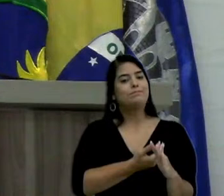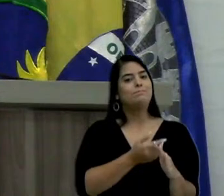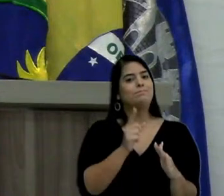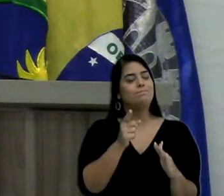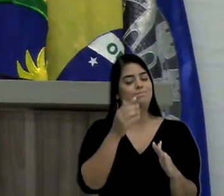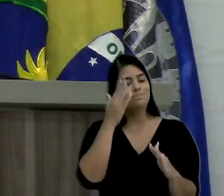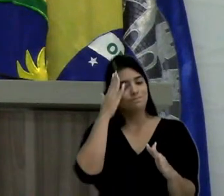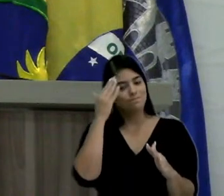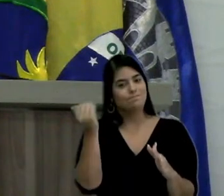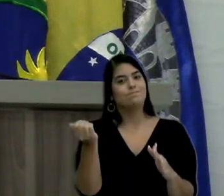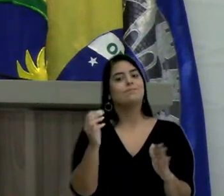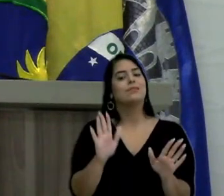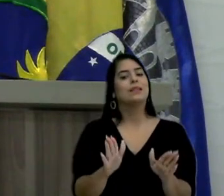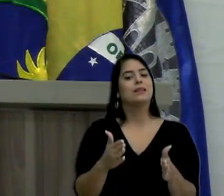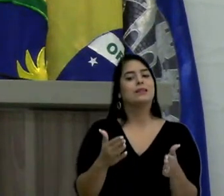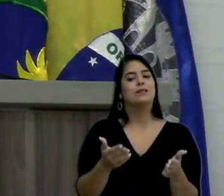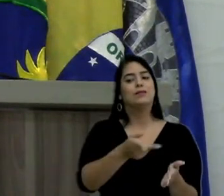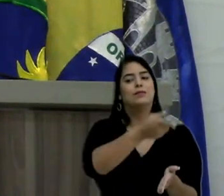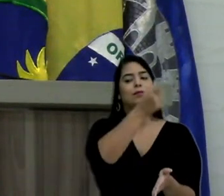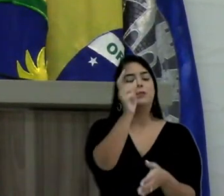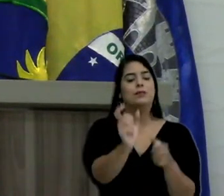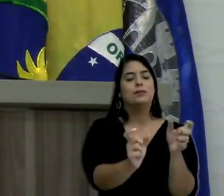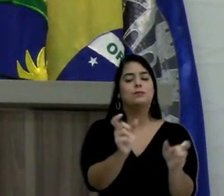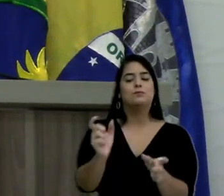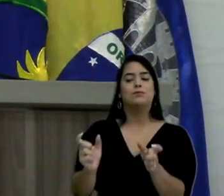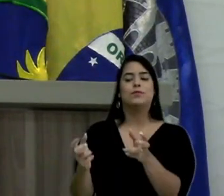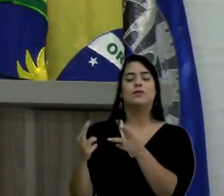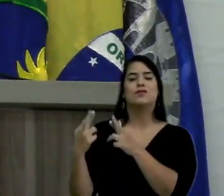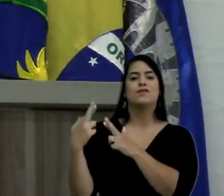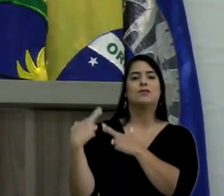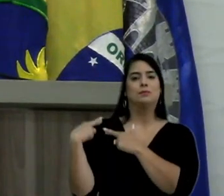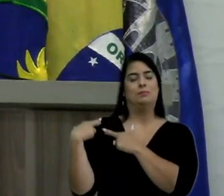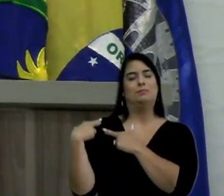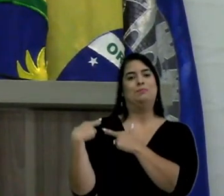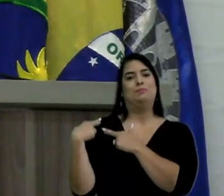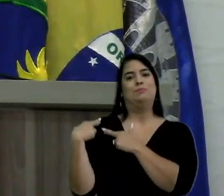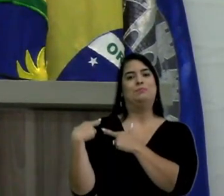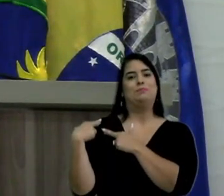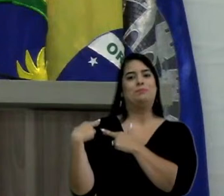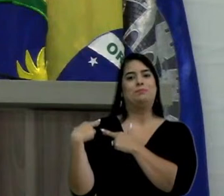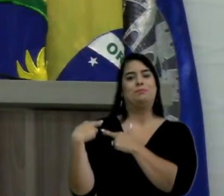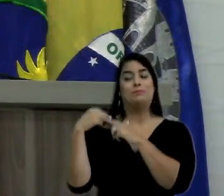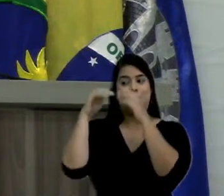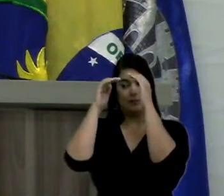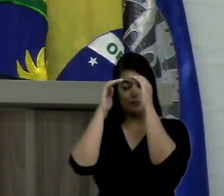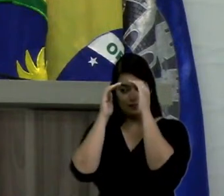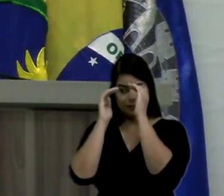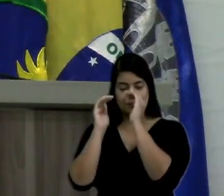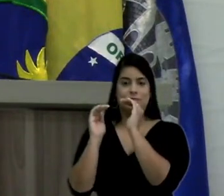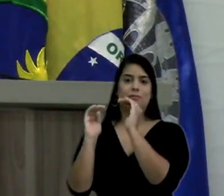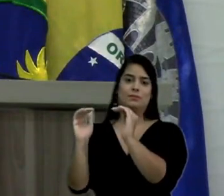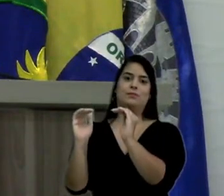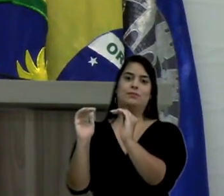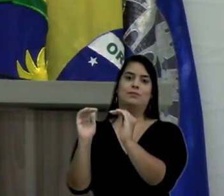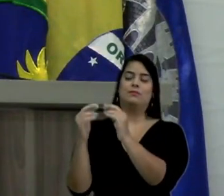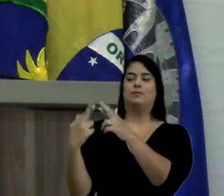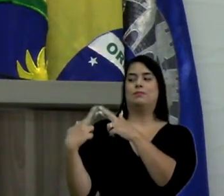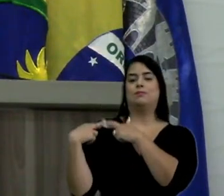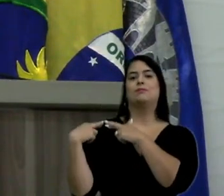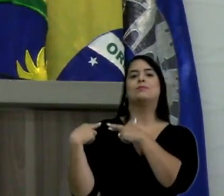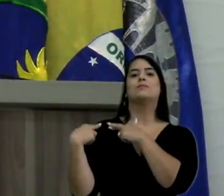cada representante que aqui se encontra para que possa lhe representar mas com muita responsabilidade coerência